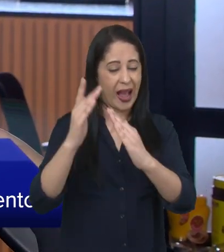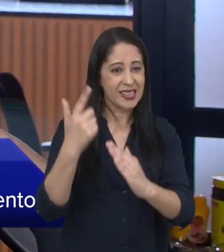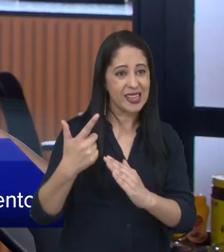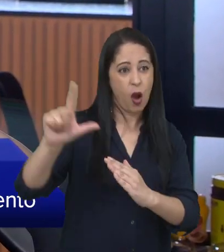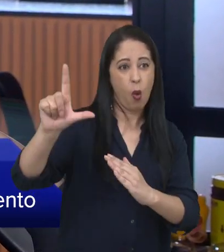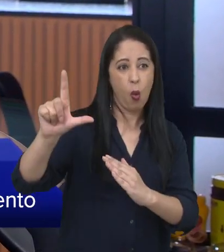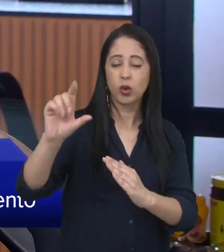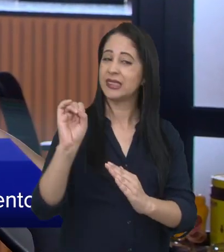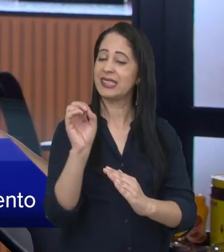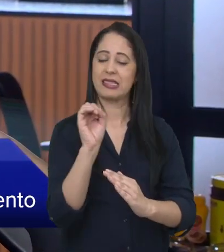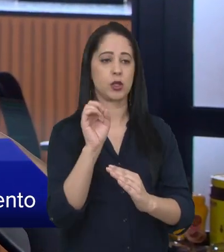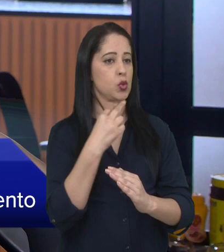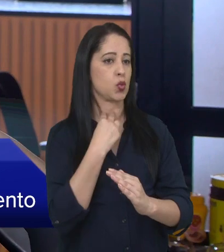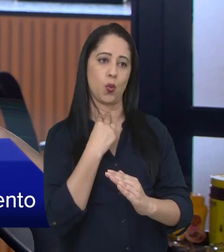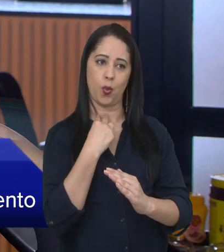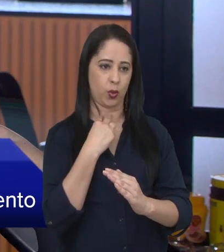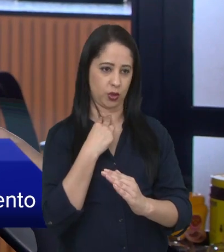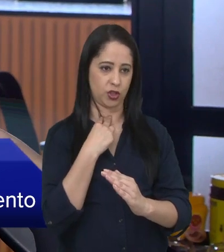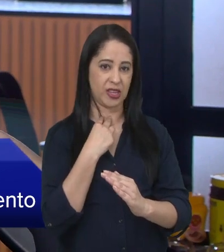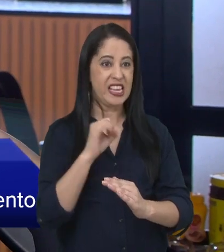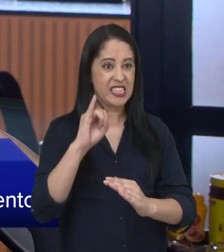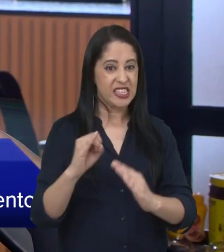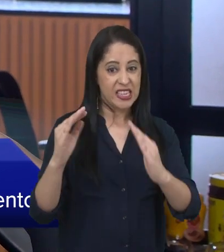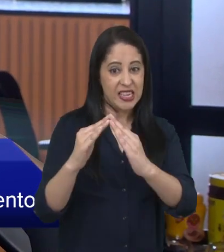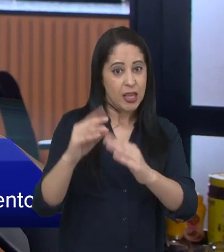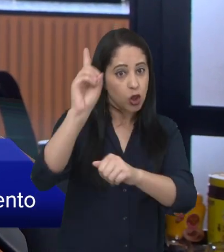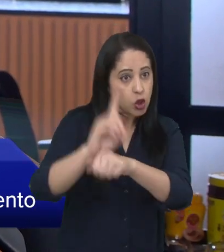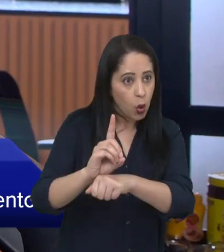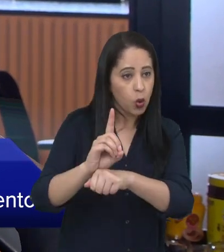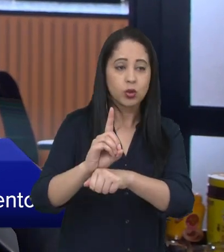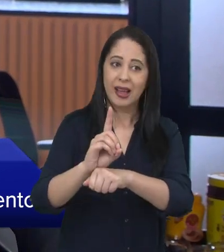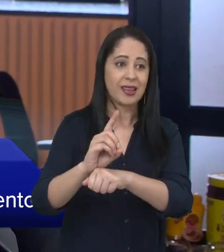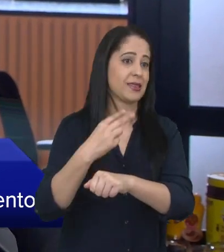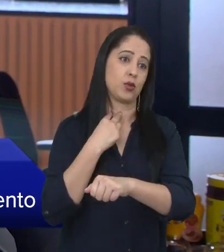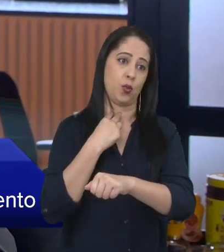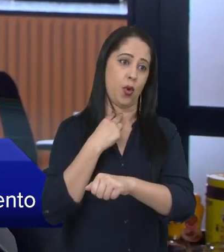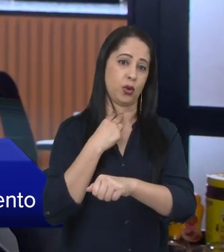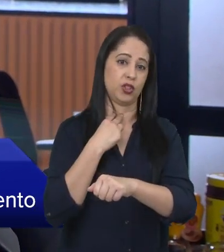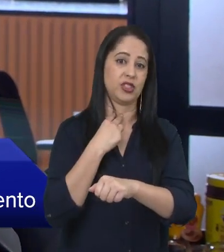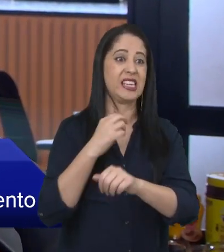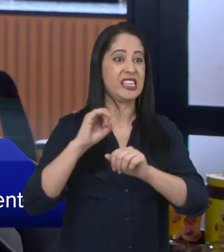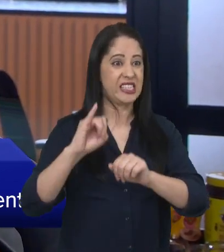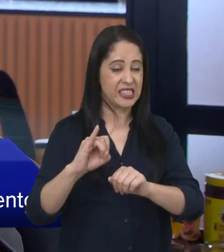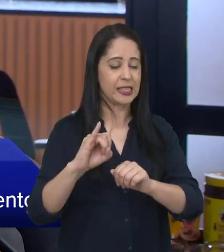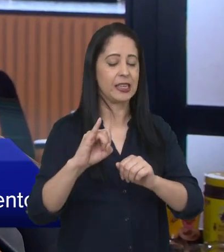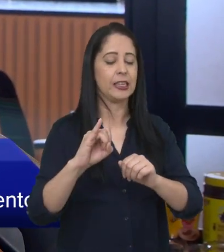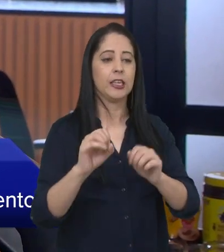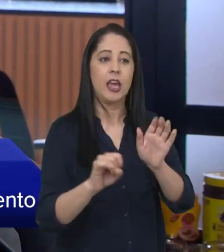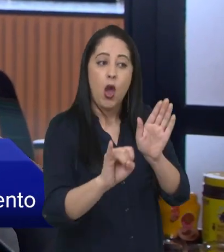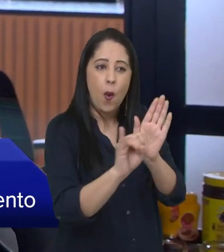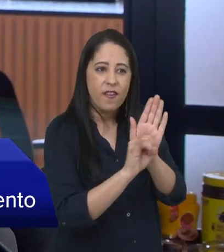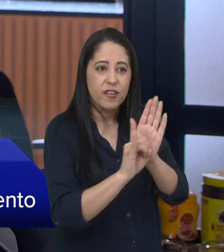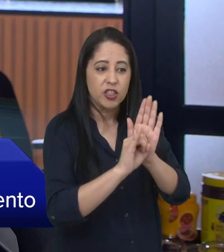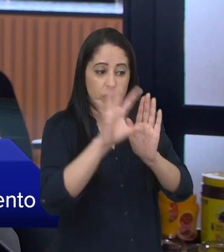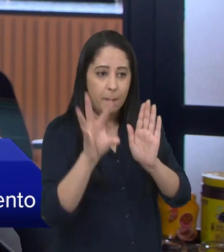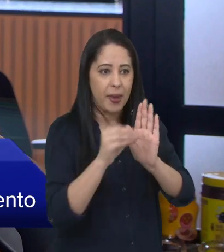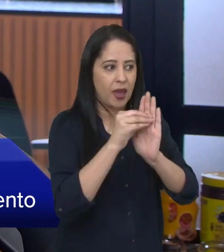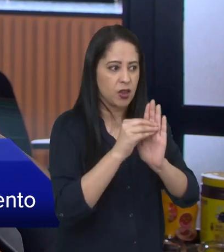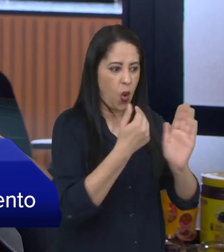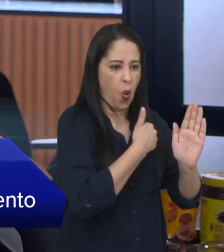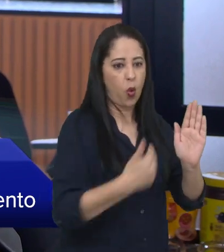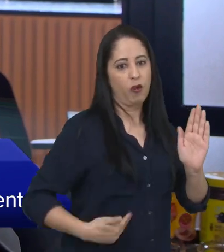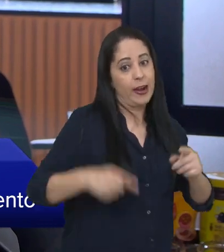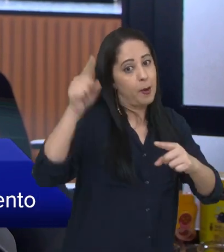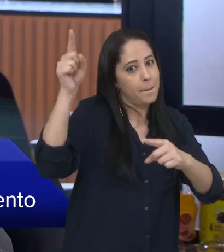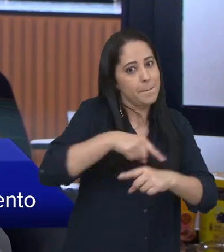atrelado ao seu Imposto de Renda então isso não pode caracterizar investimento e se caracterizar investimento o governo